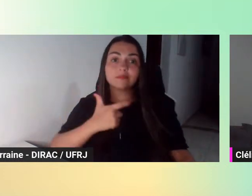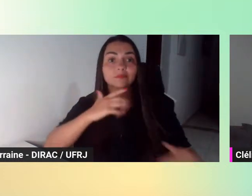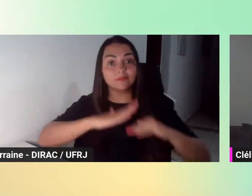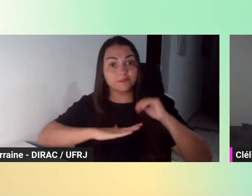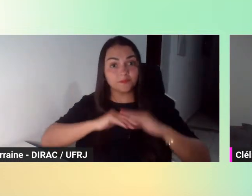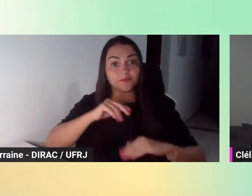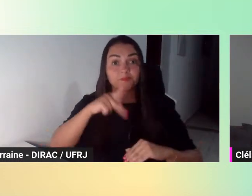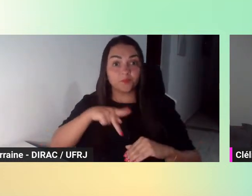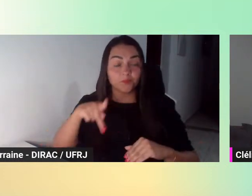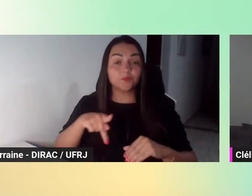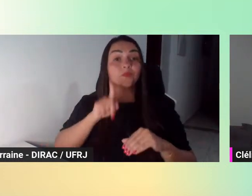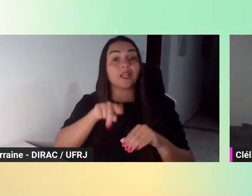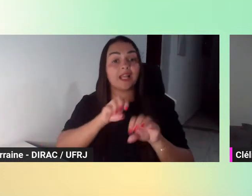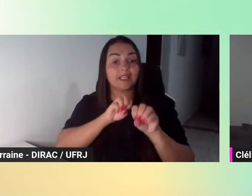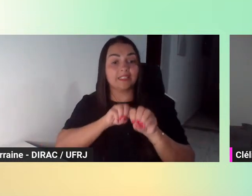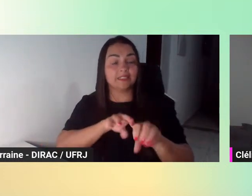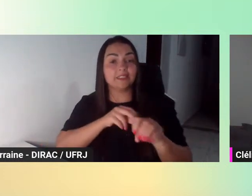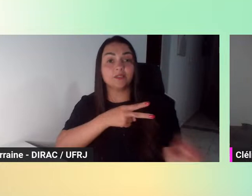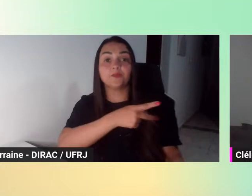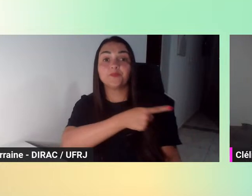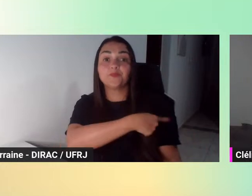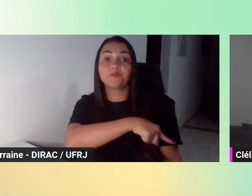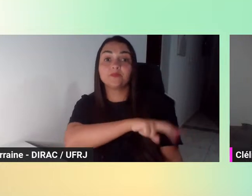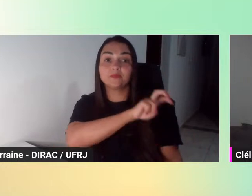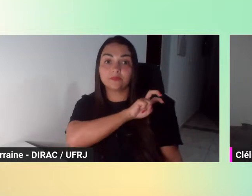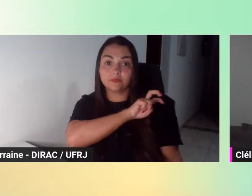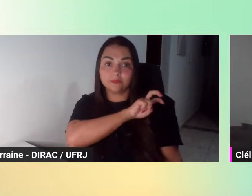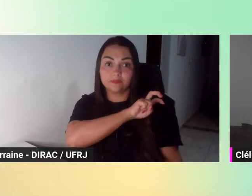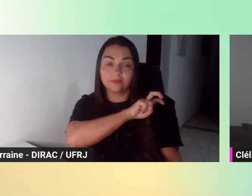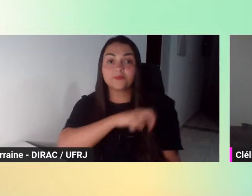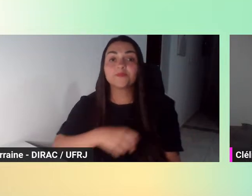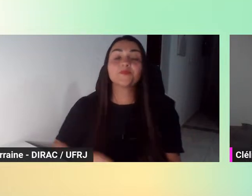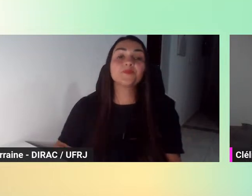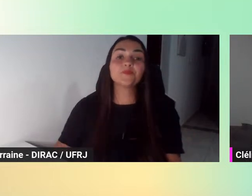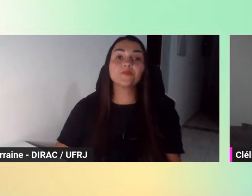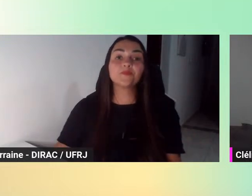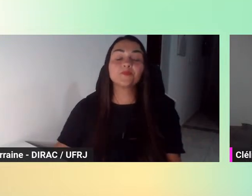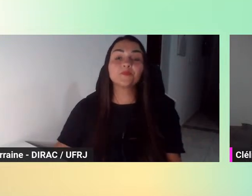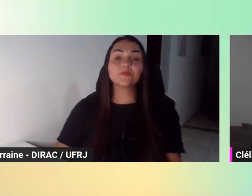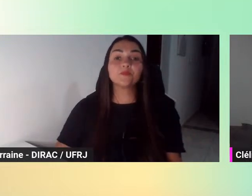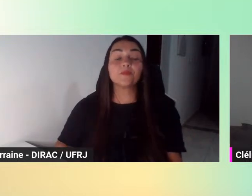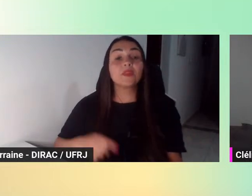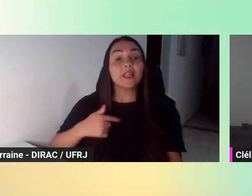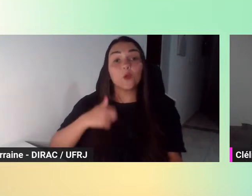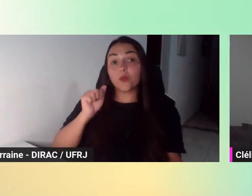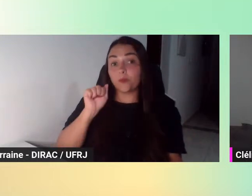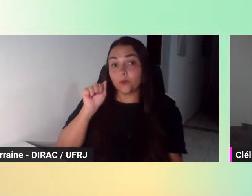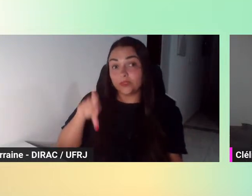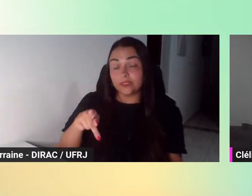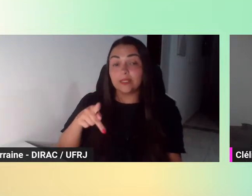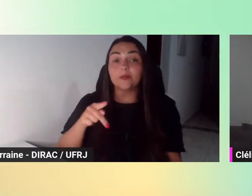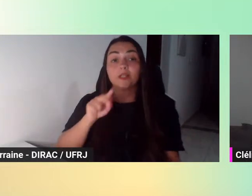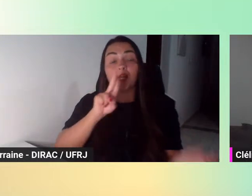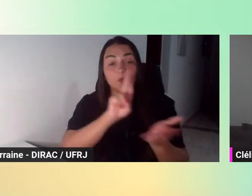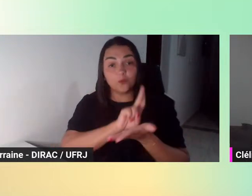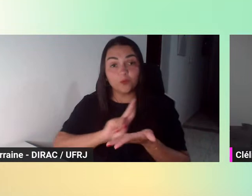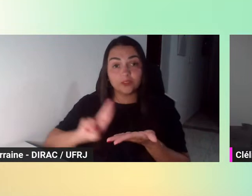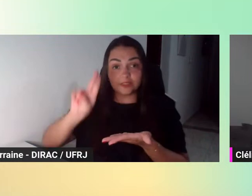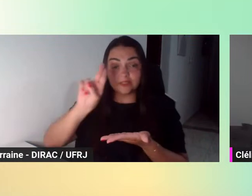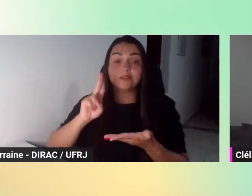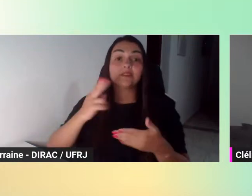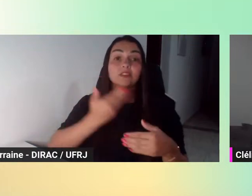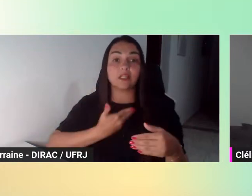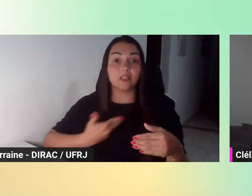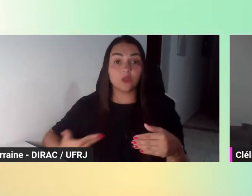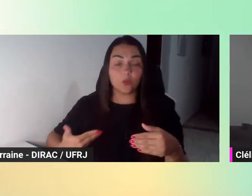ensino fundamental e fui e me aposentei na Universidade Estadual de Maringá em